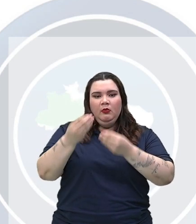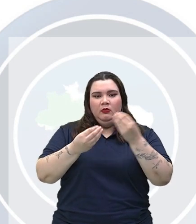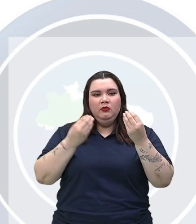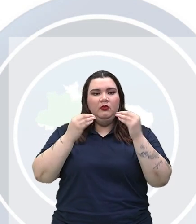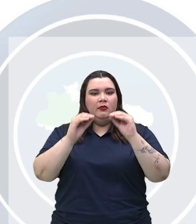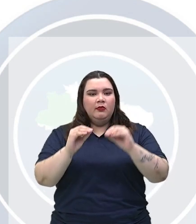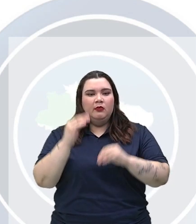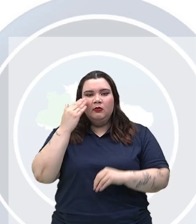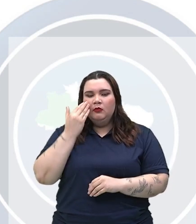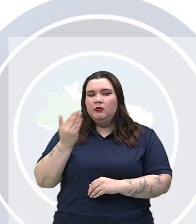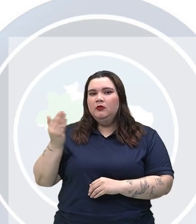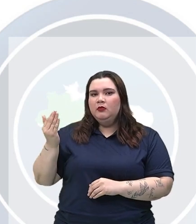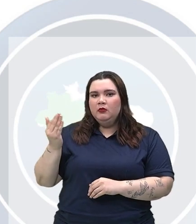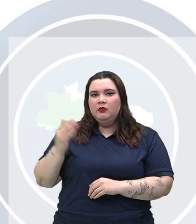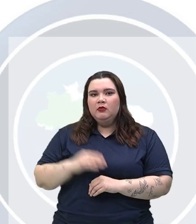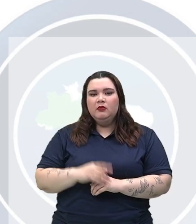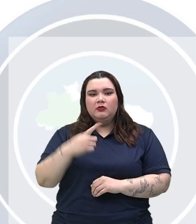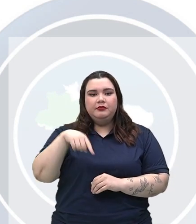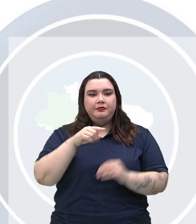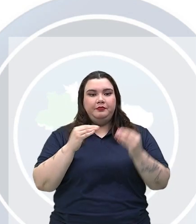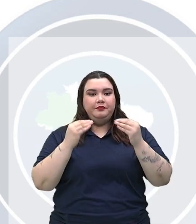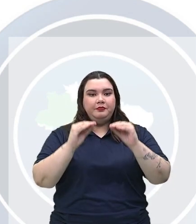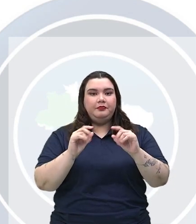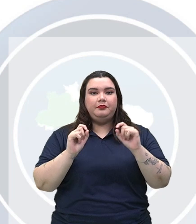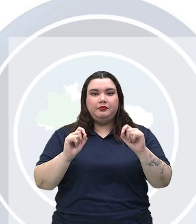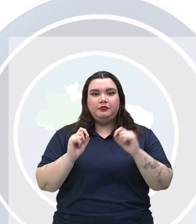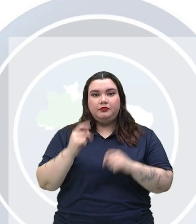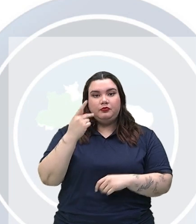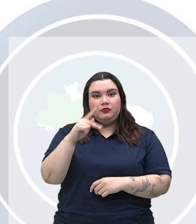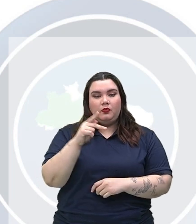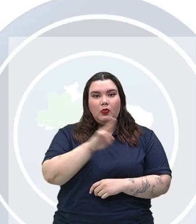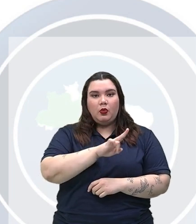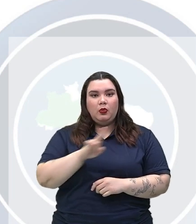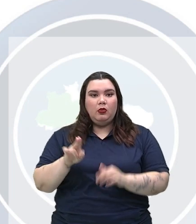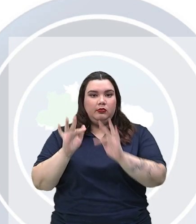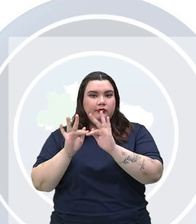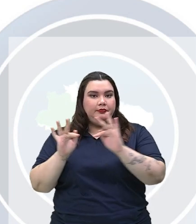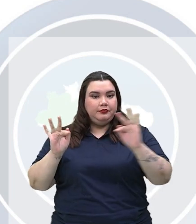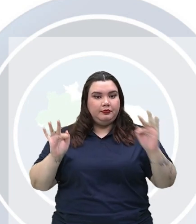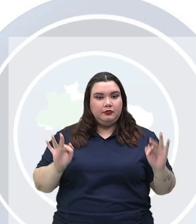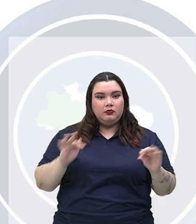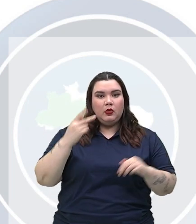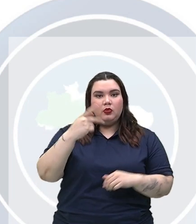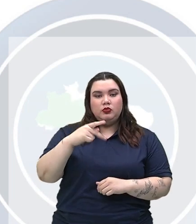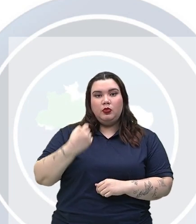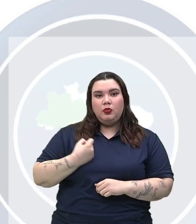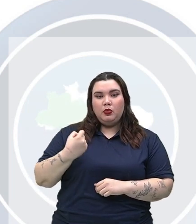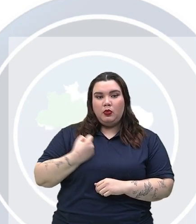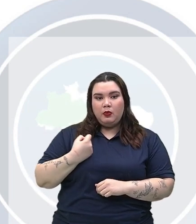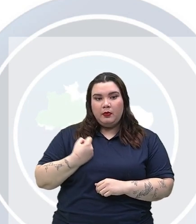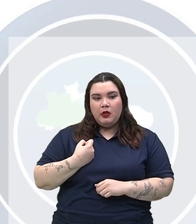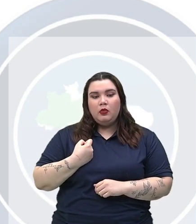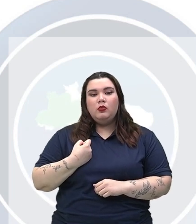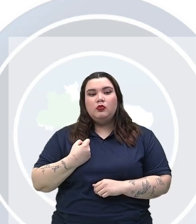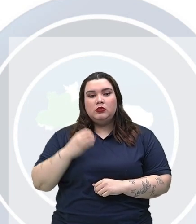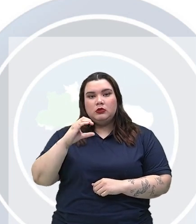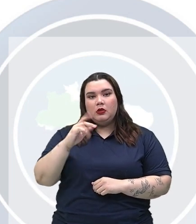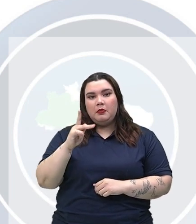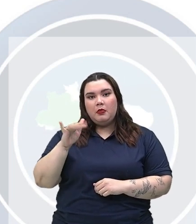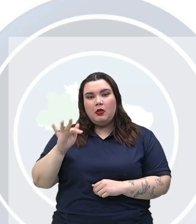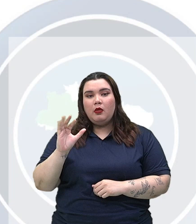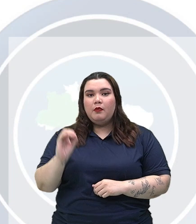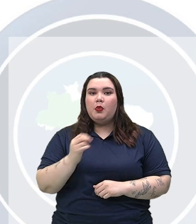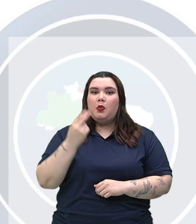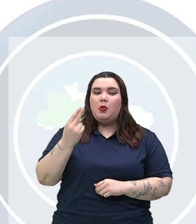e-mail. Você vai colocar o seu nome completo, a sua matrícula, ou o CPF também